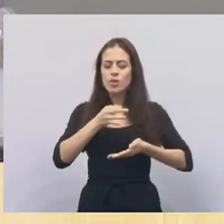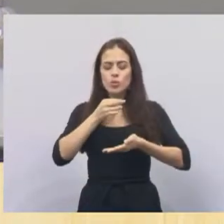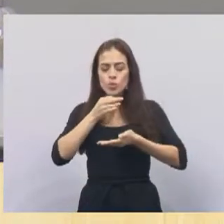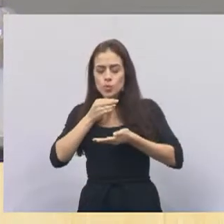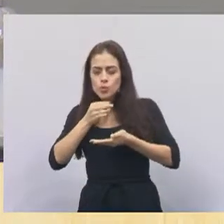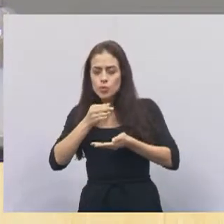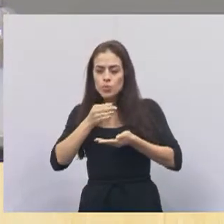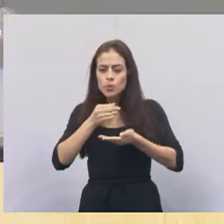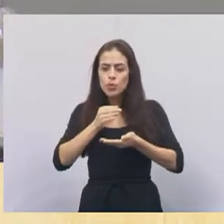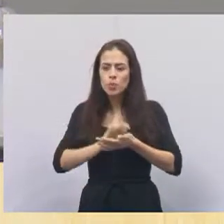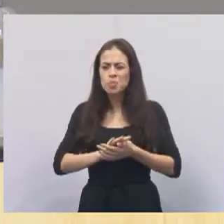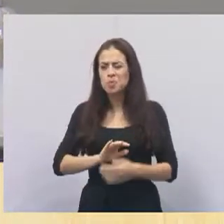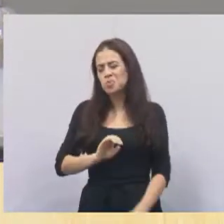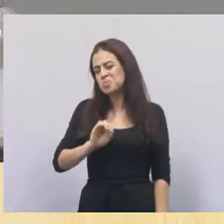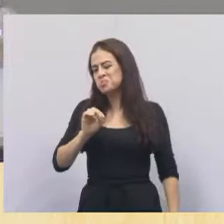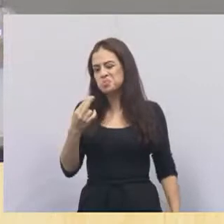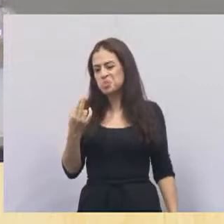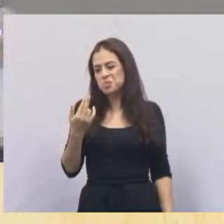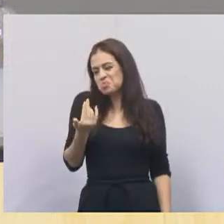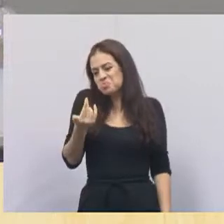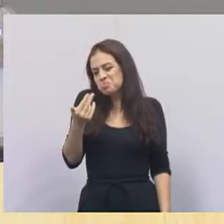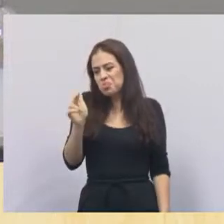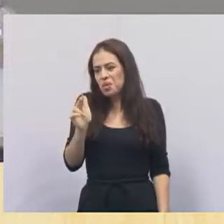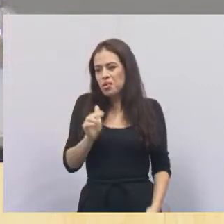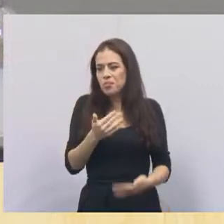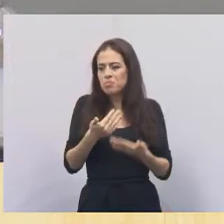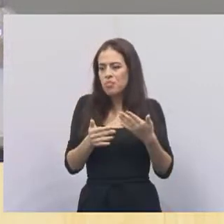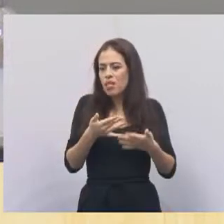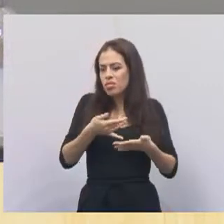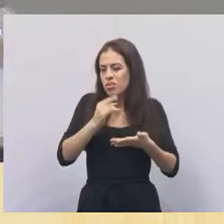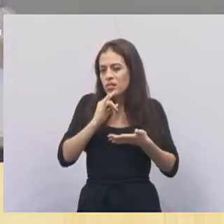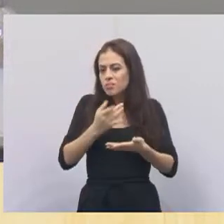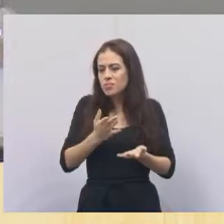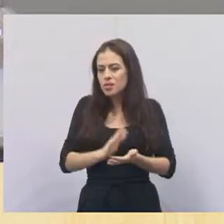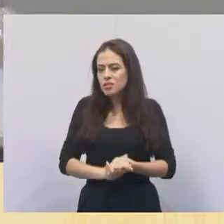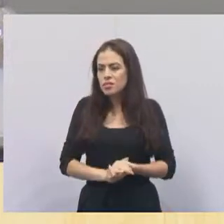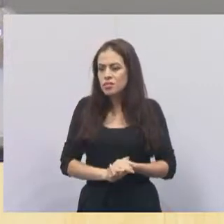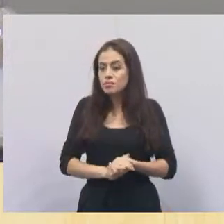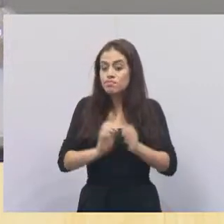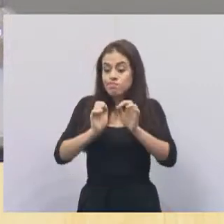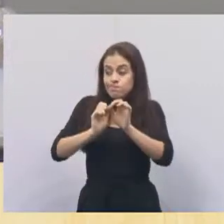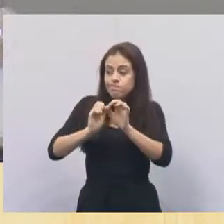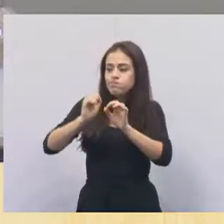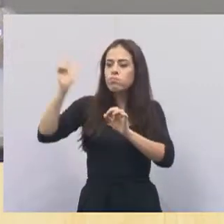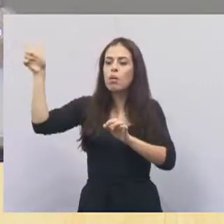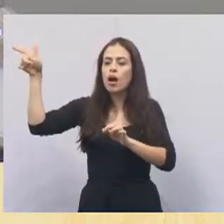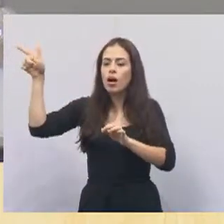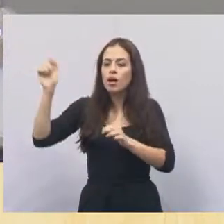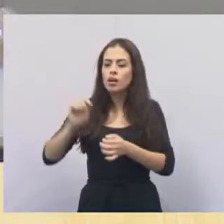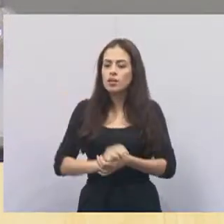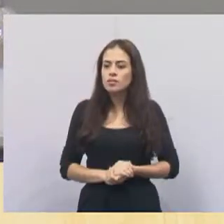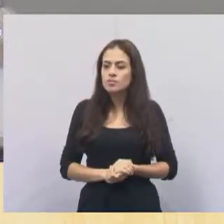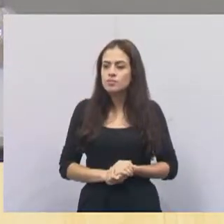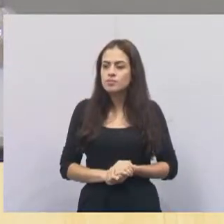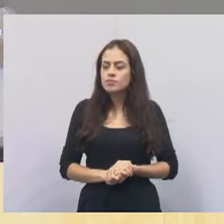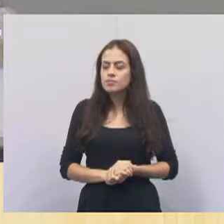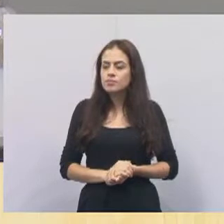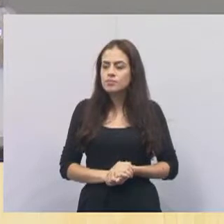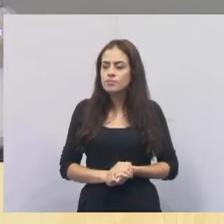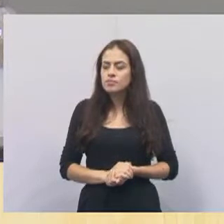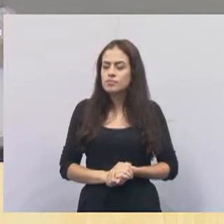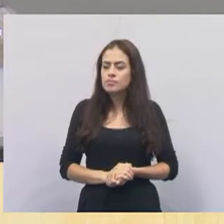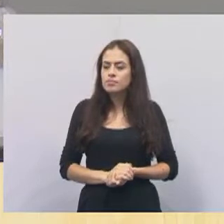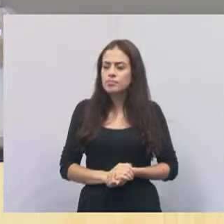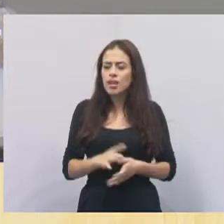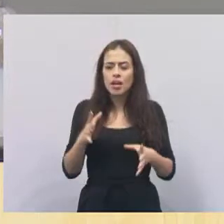uma pessoa que bebe uma outra bebida aí acabou de beber ela joga pela janela joga pela janela